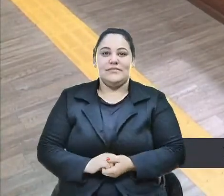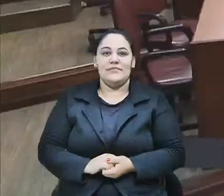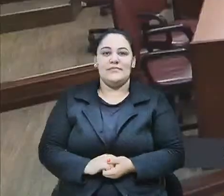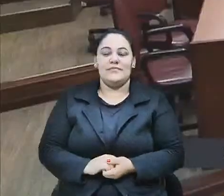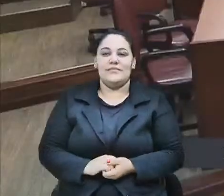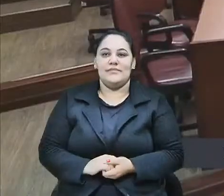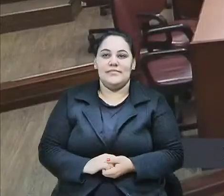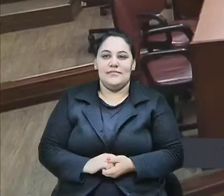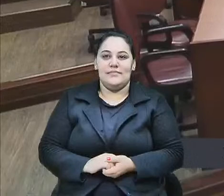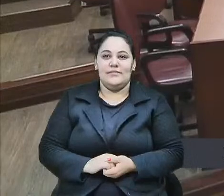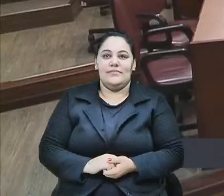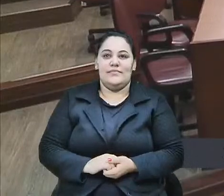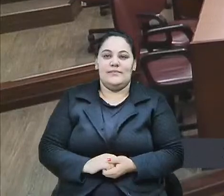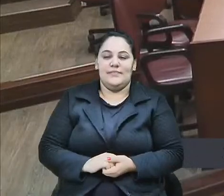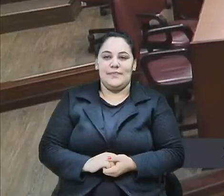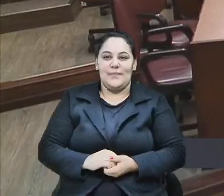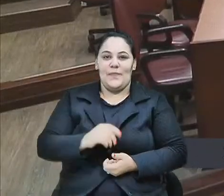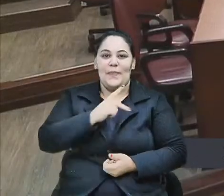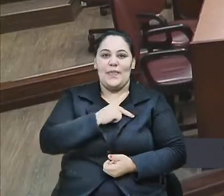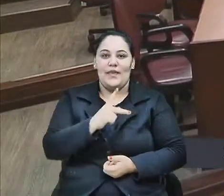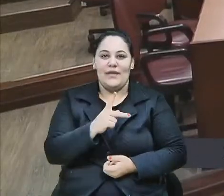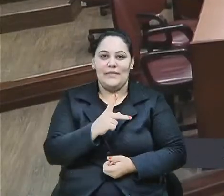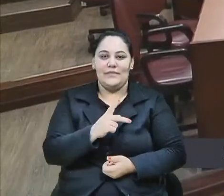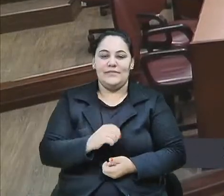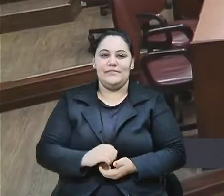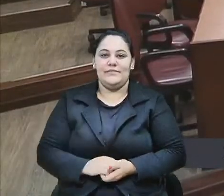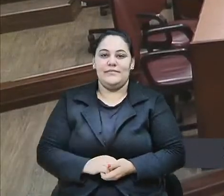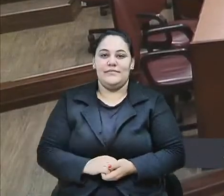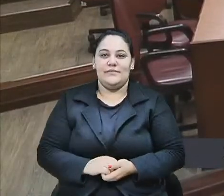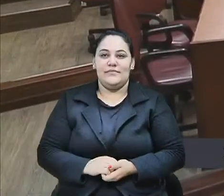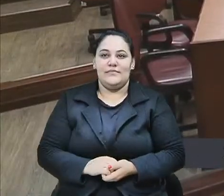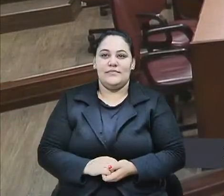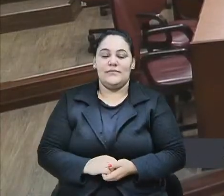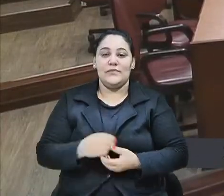a palavra senhor presidente como